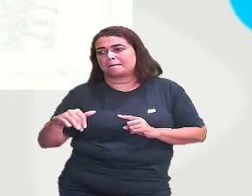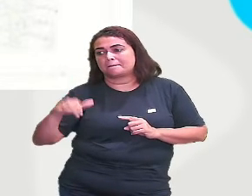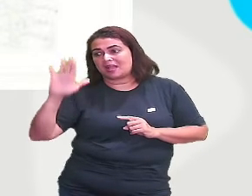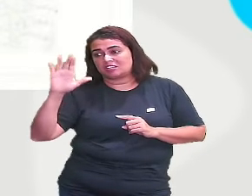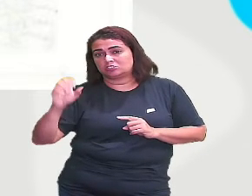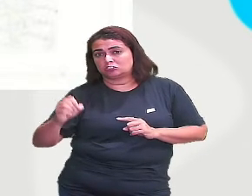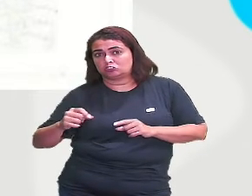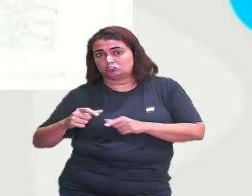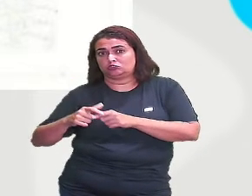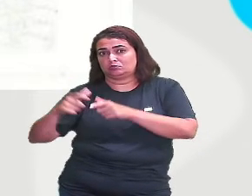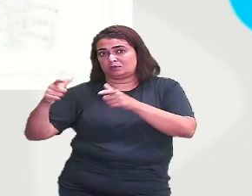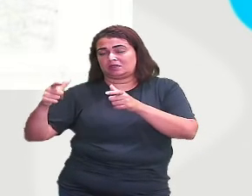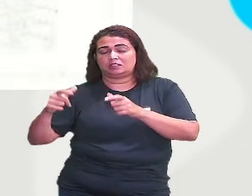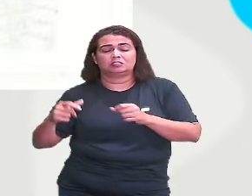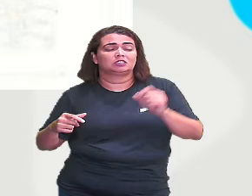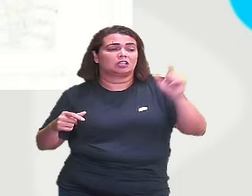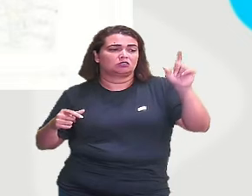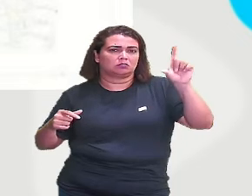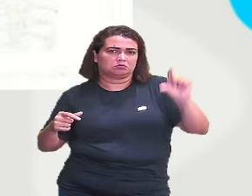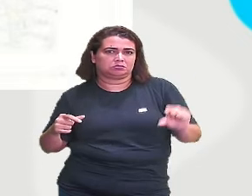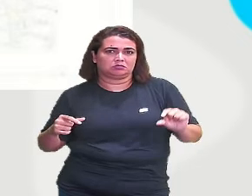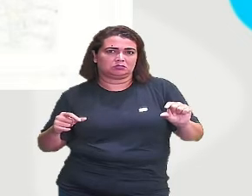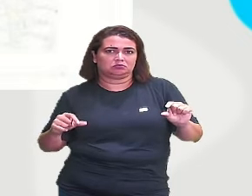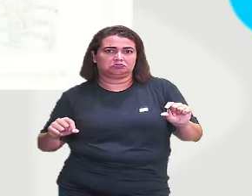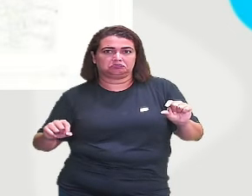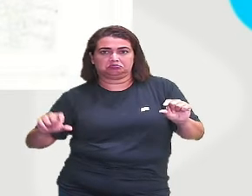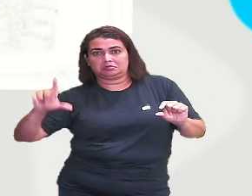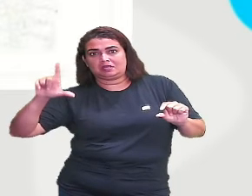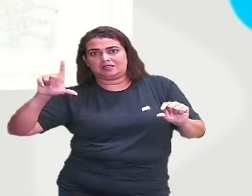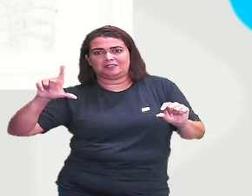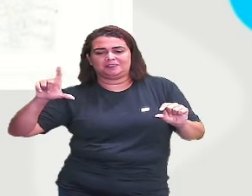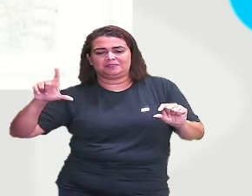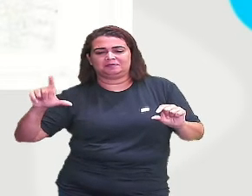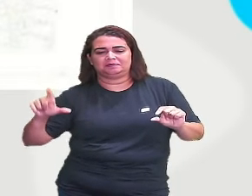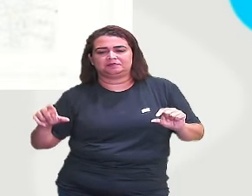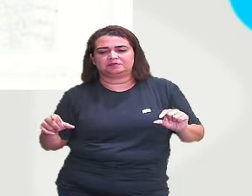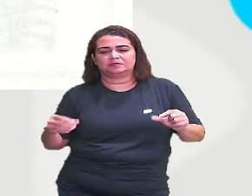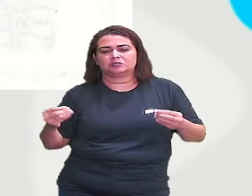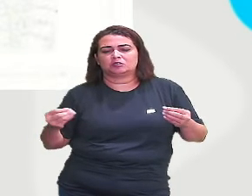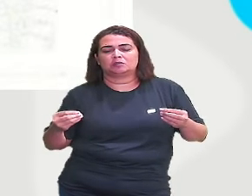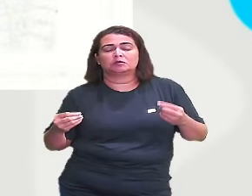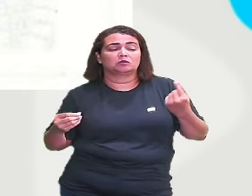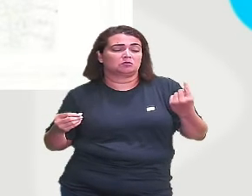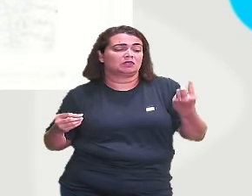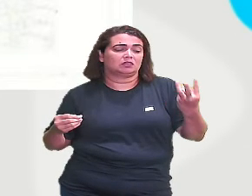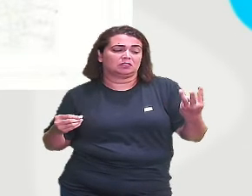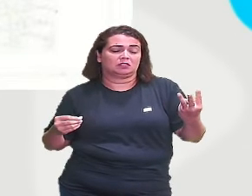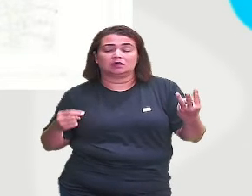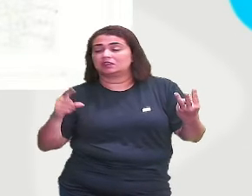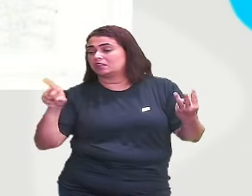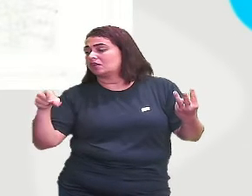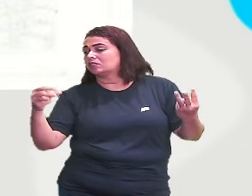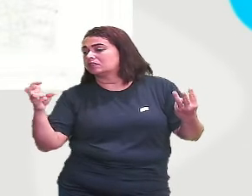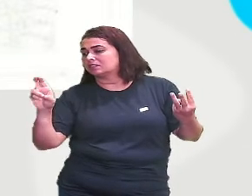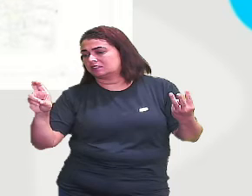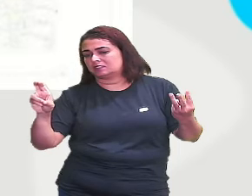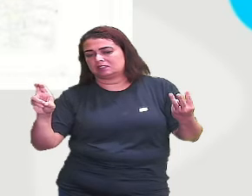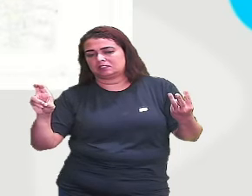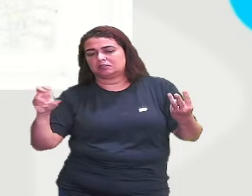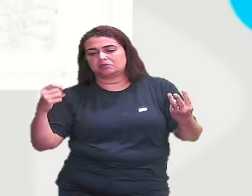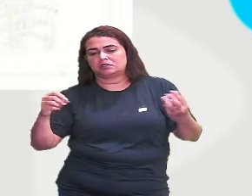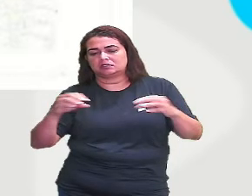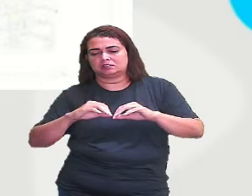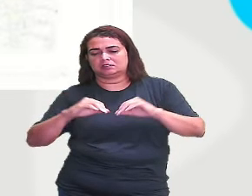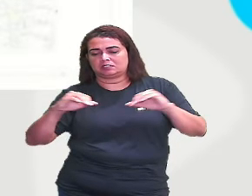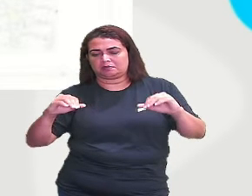mais balinhas e outra ficou com bem pouquinho. Tá certo? Então, ó, uma ficou com 3, a outra ficou com 5. Ela poderia ter